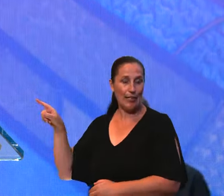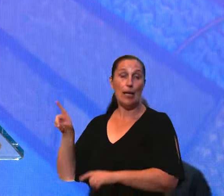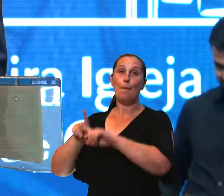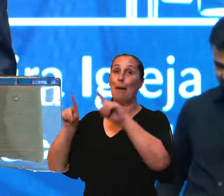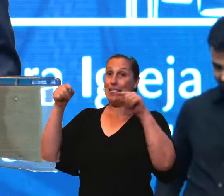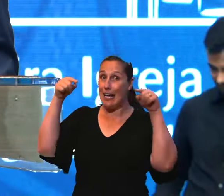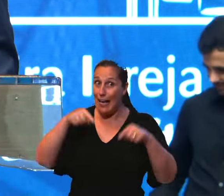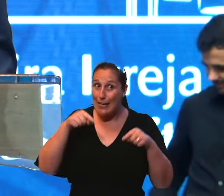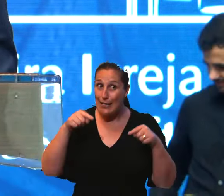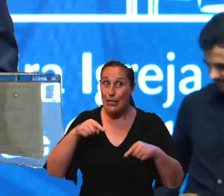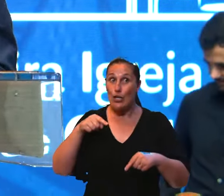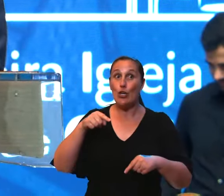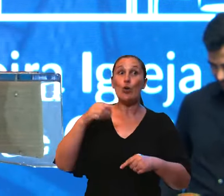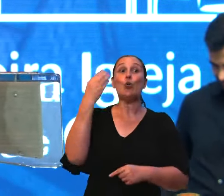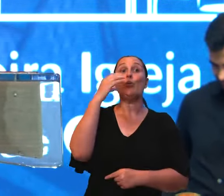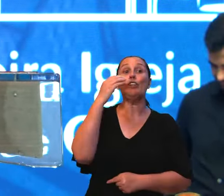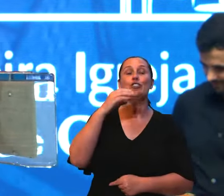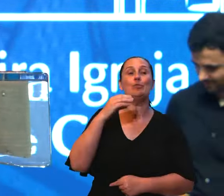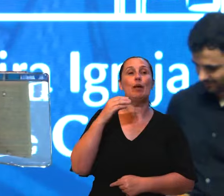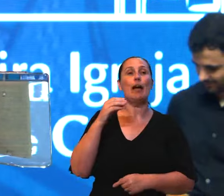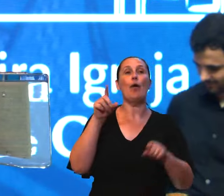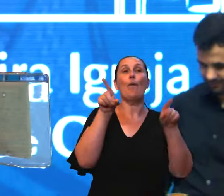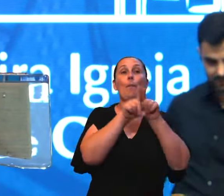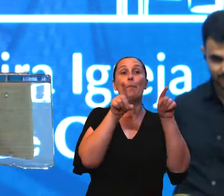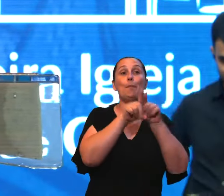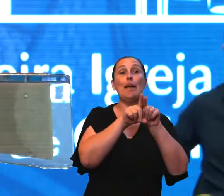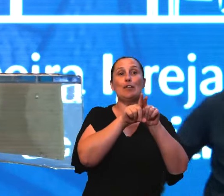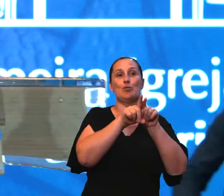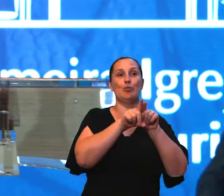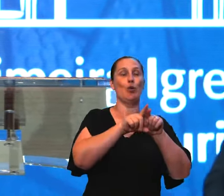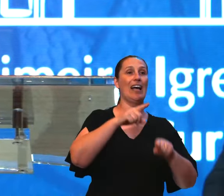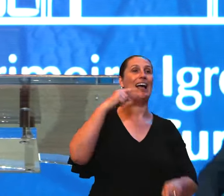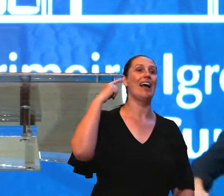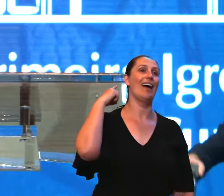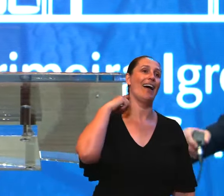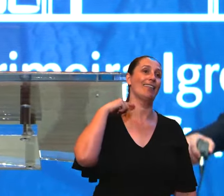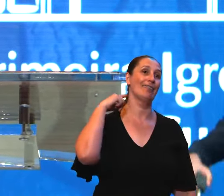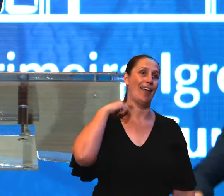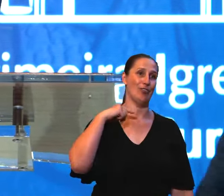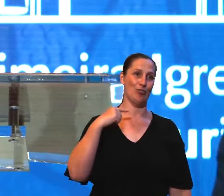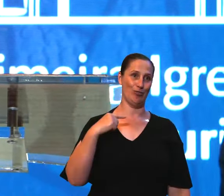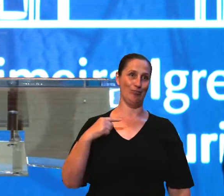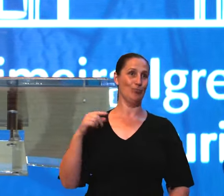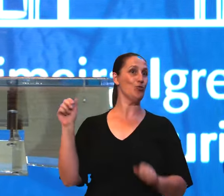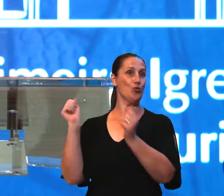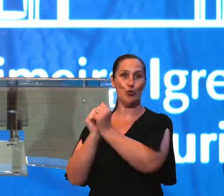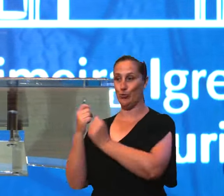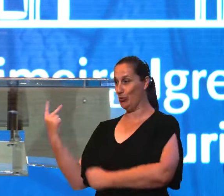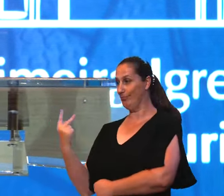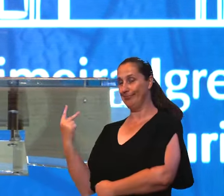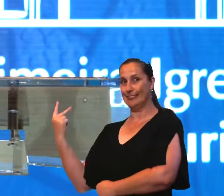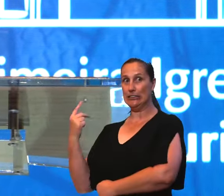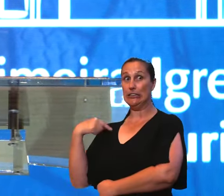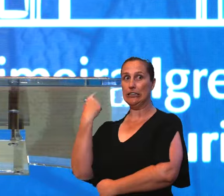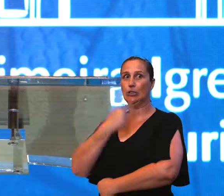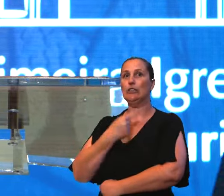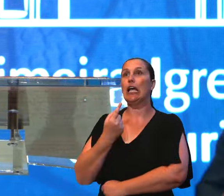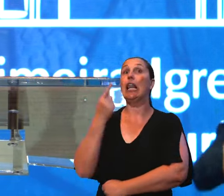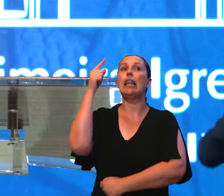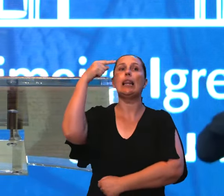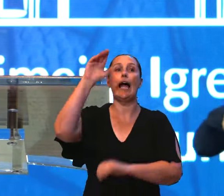mesmo time o Atlético e ele é um dos culpados porque ele me levava nos jogos domingo e a gente ia tarde e